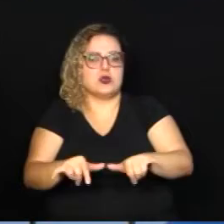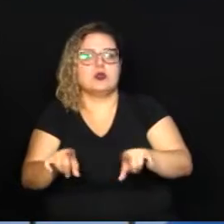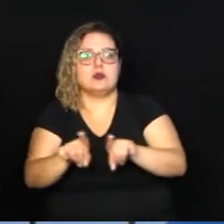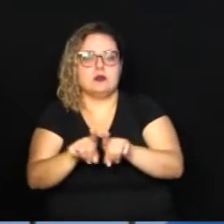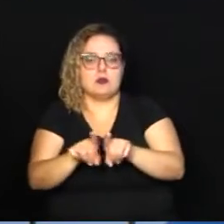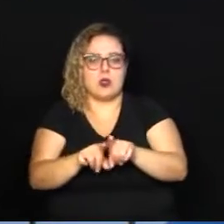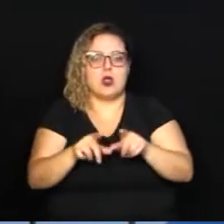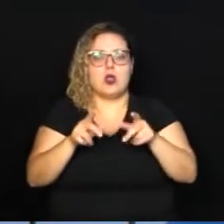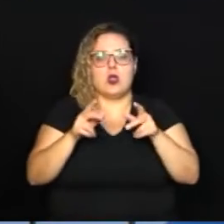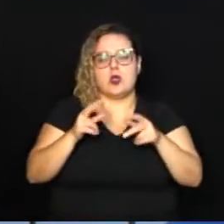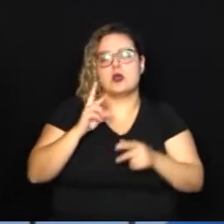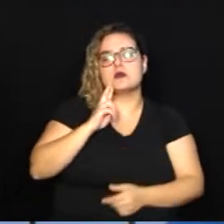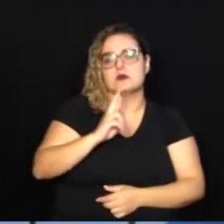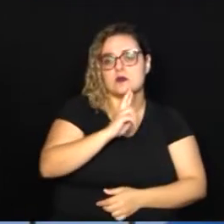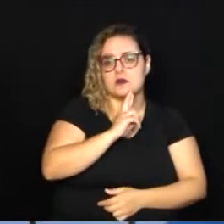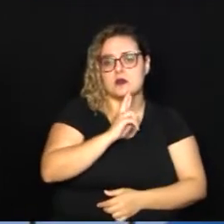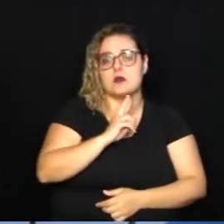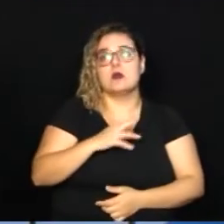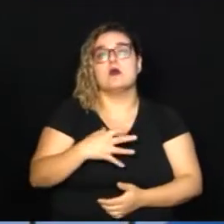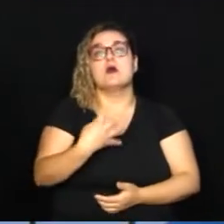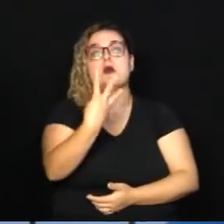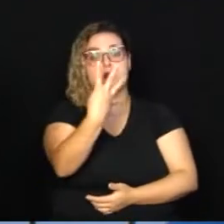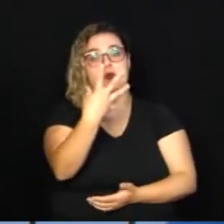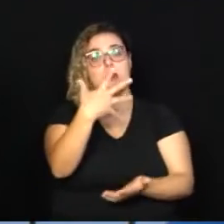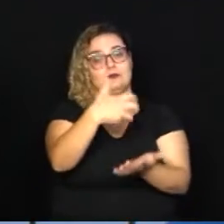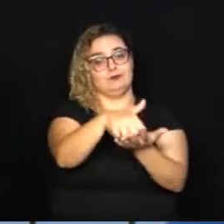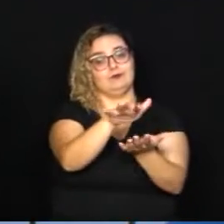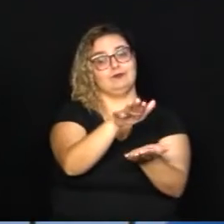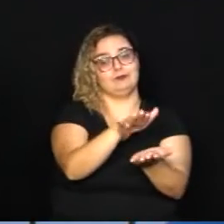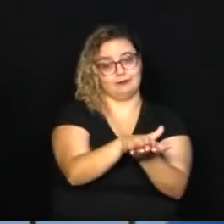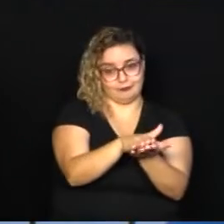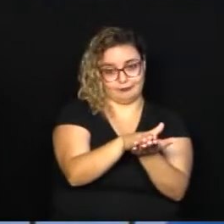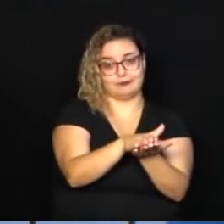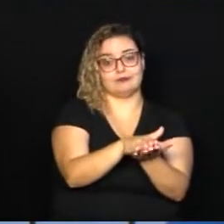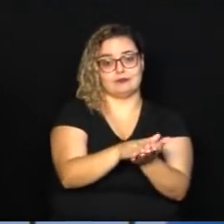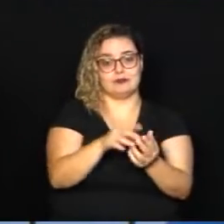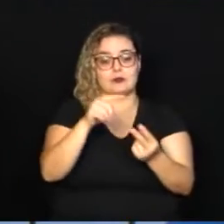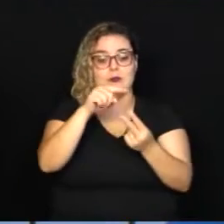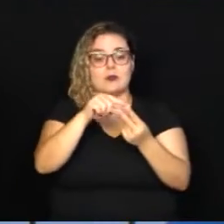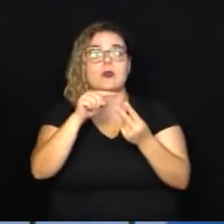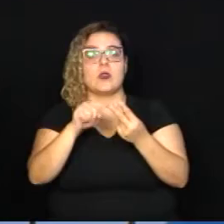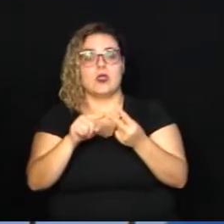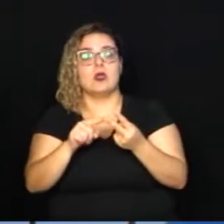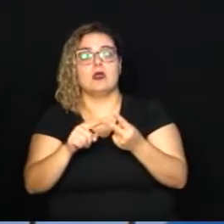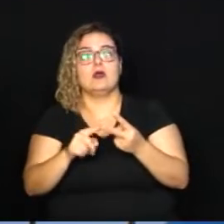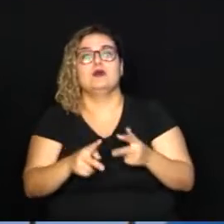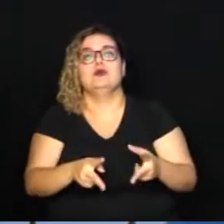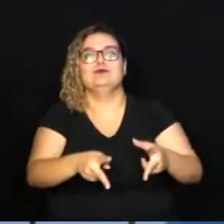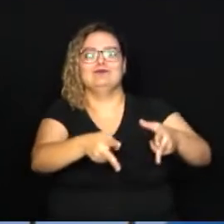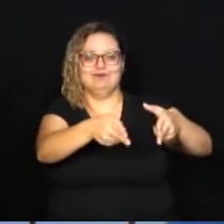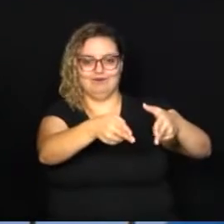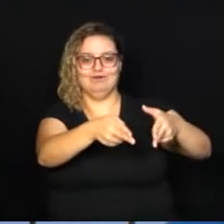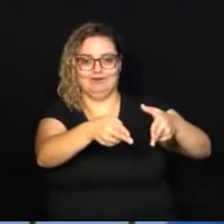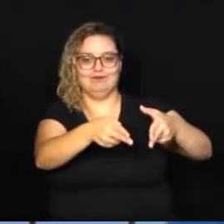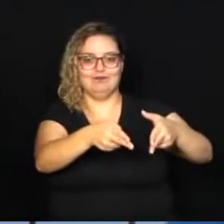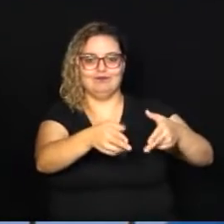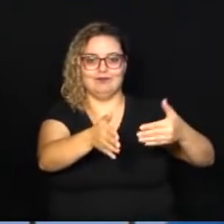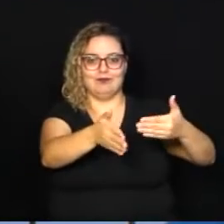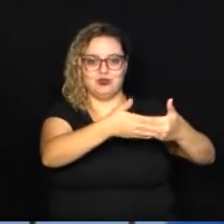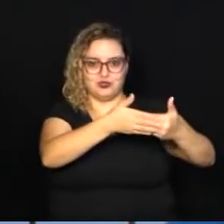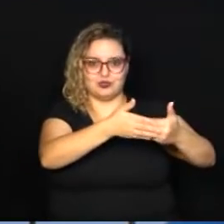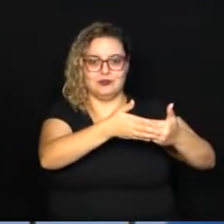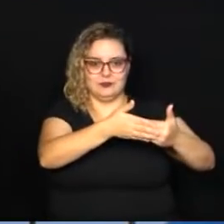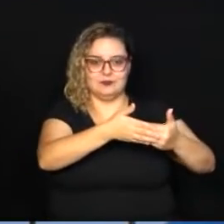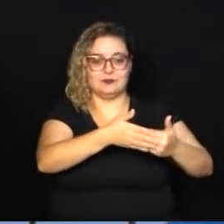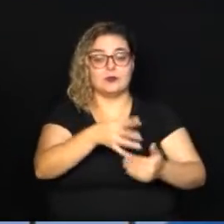lanchonetes, e 4 deles foram multados e 2, inclusive, parcialmente interditados. Lembrando